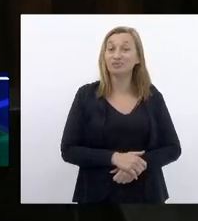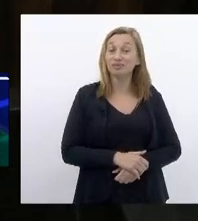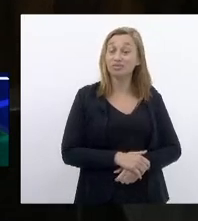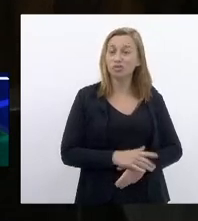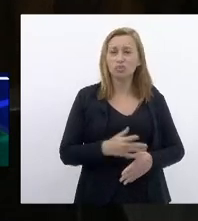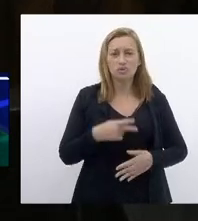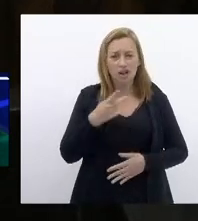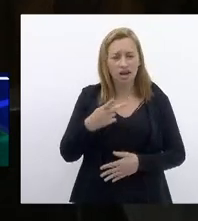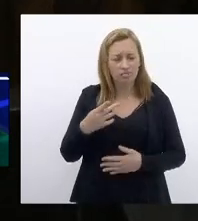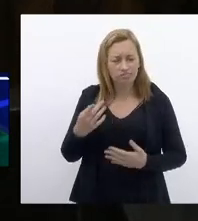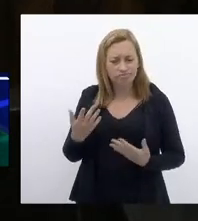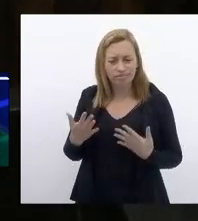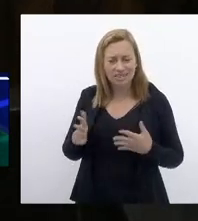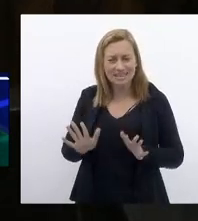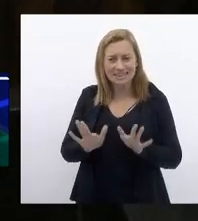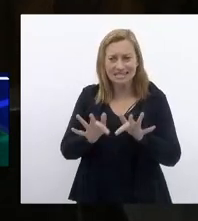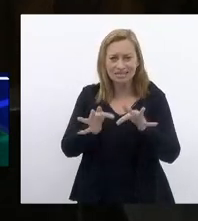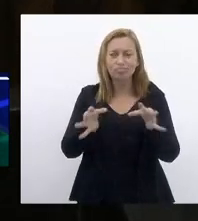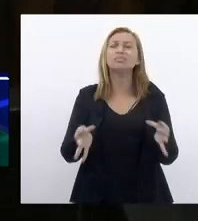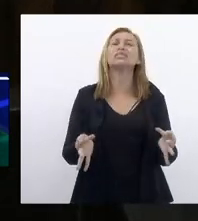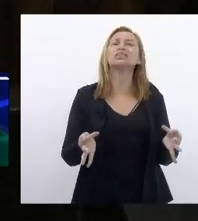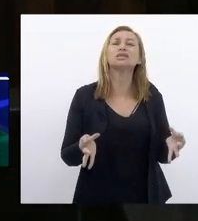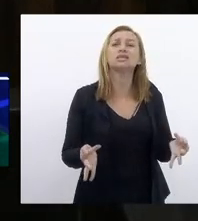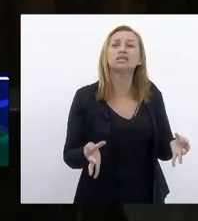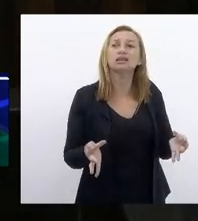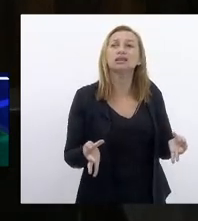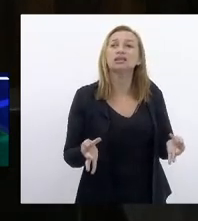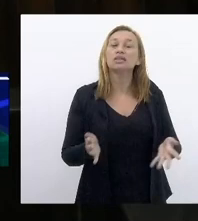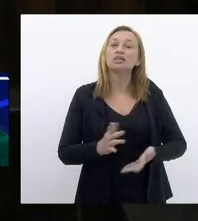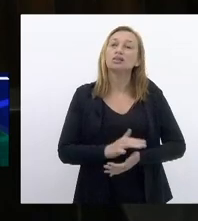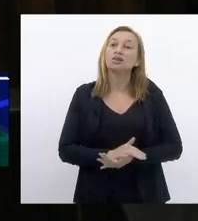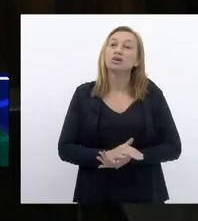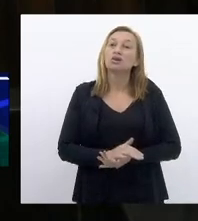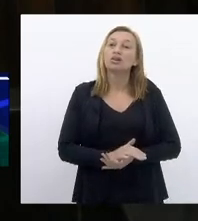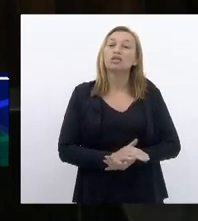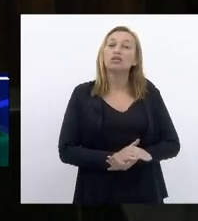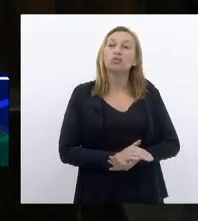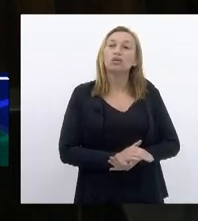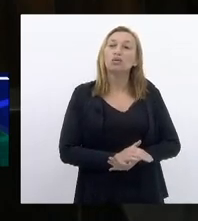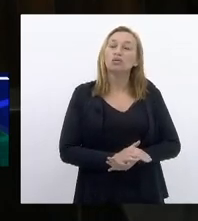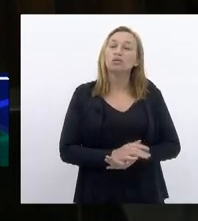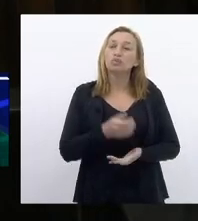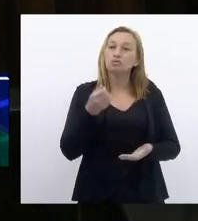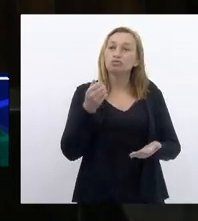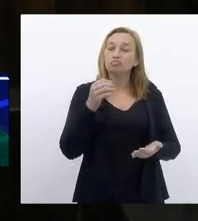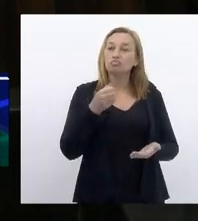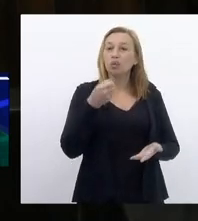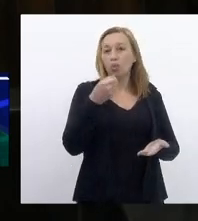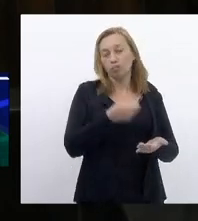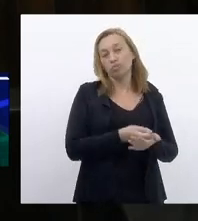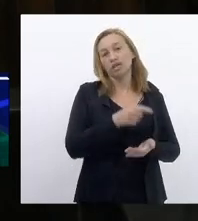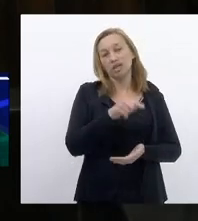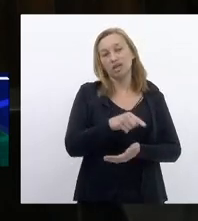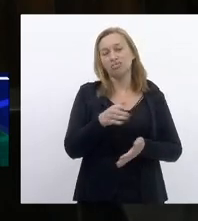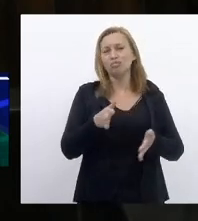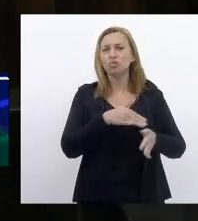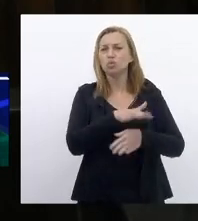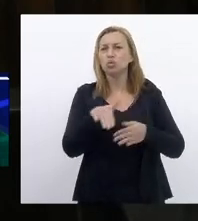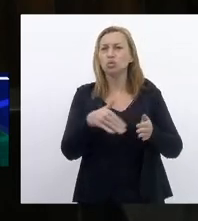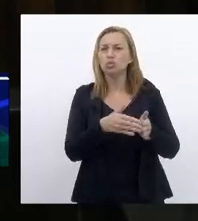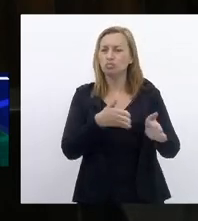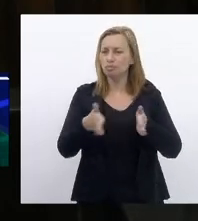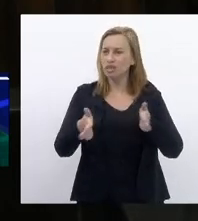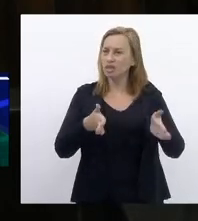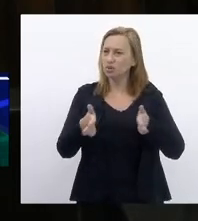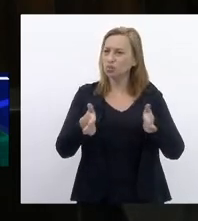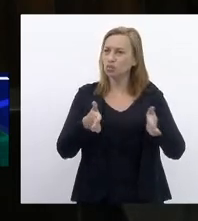elucidativa, eu vou cumprir uma missão aqui, que durante todo o período